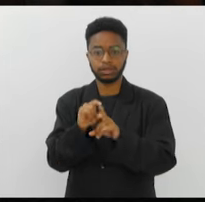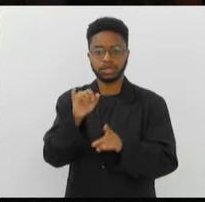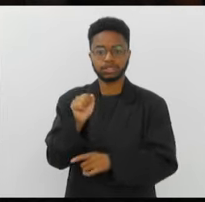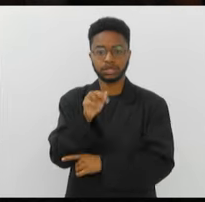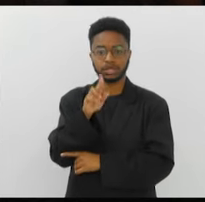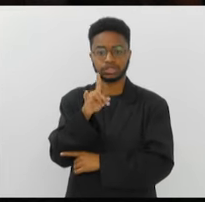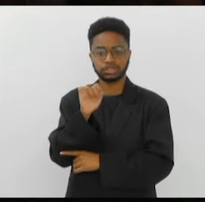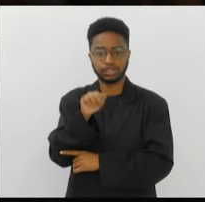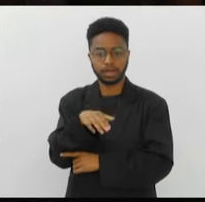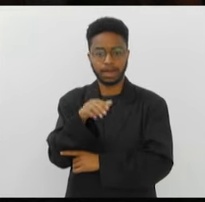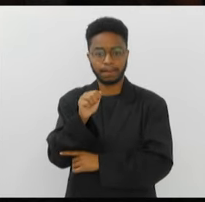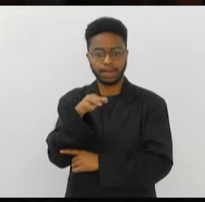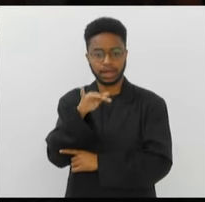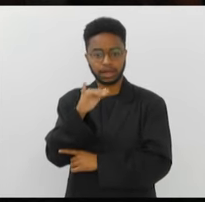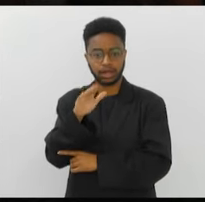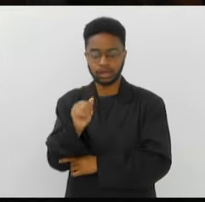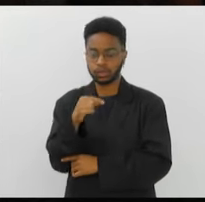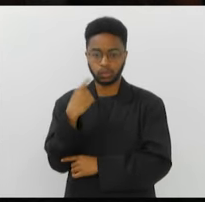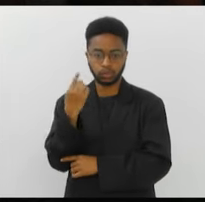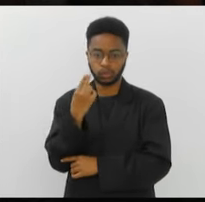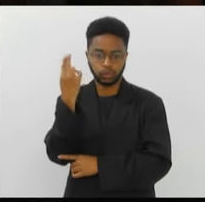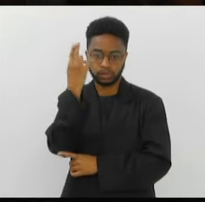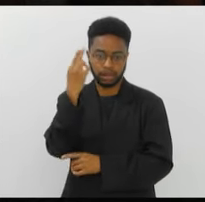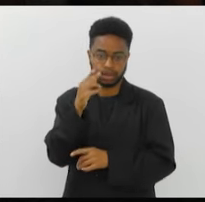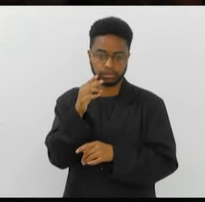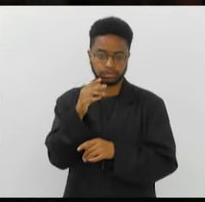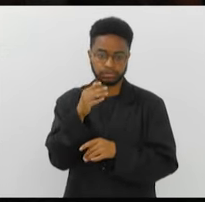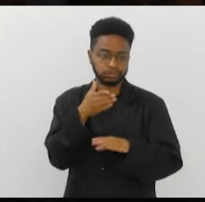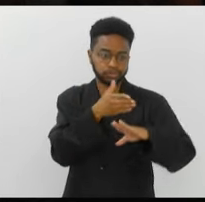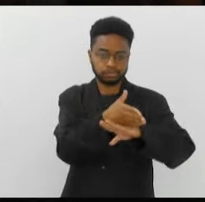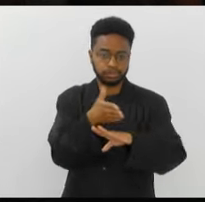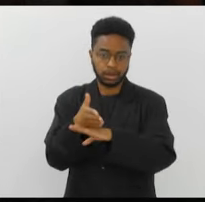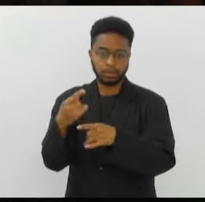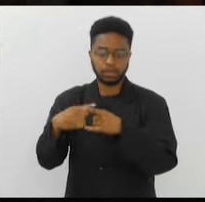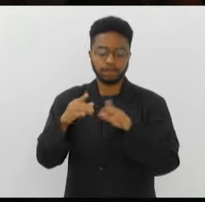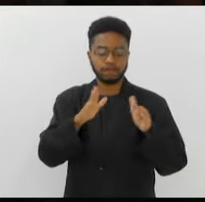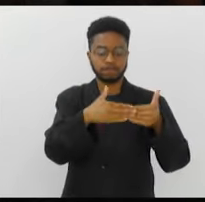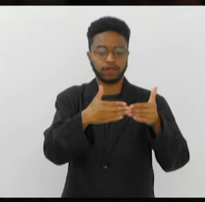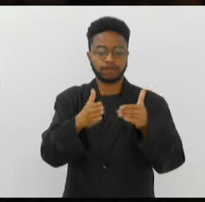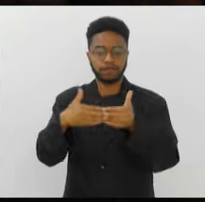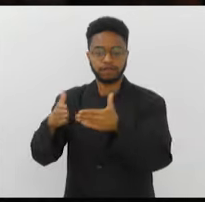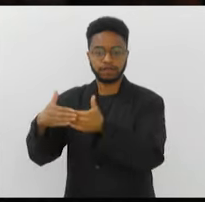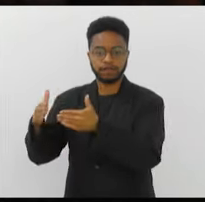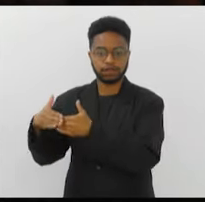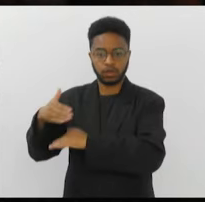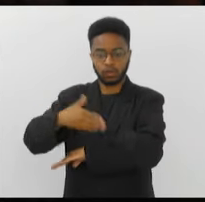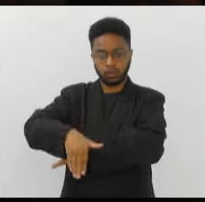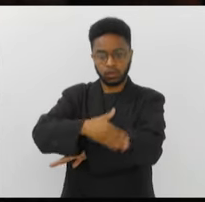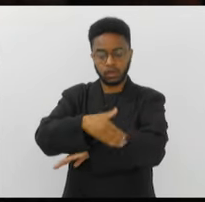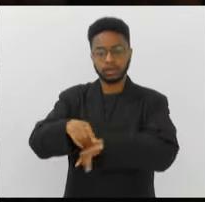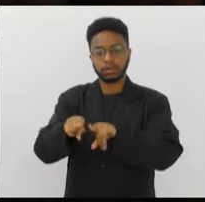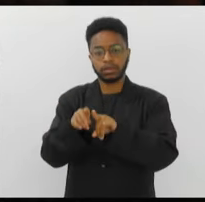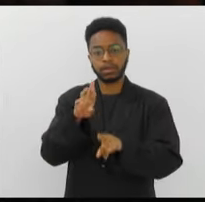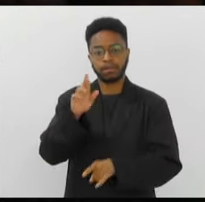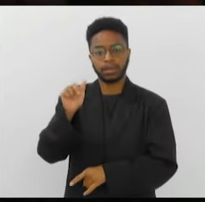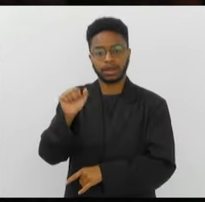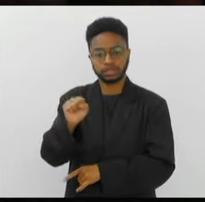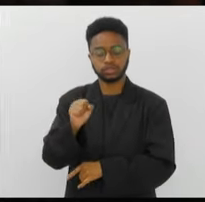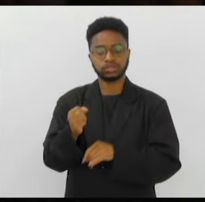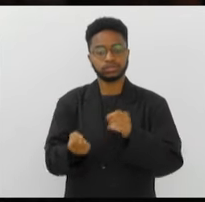passar. Fecharam todas as ruas. Brás de Pina, até ponte construíram.